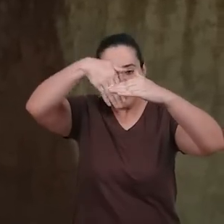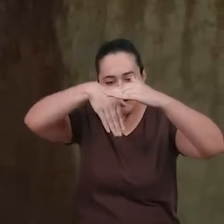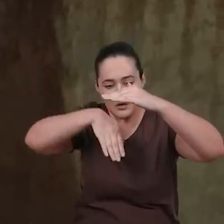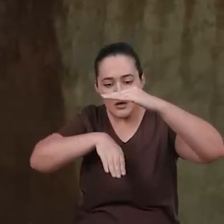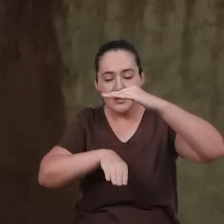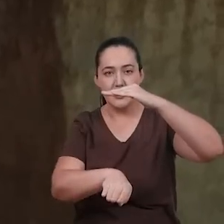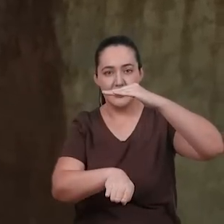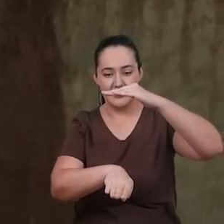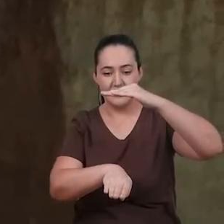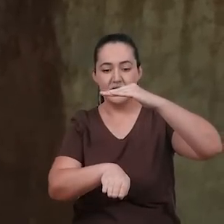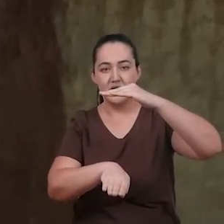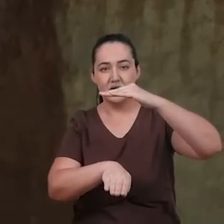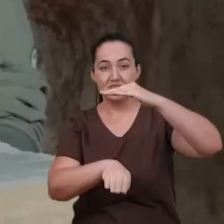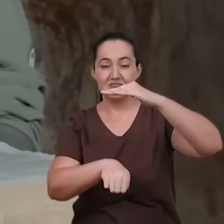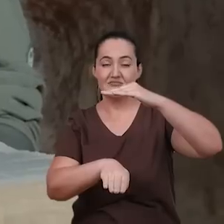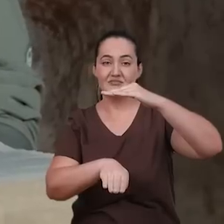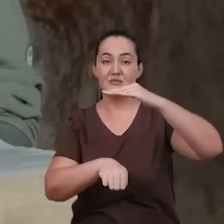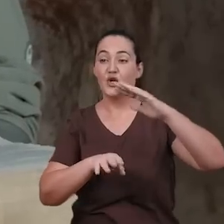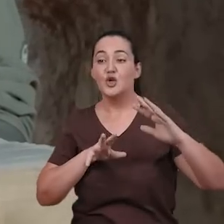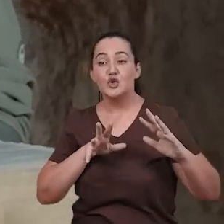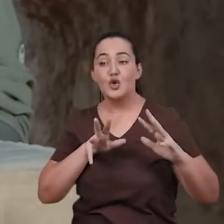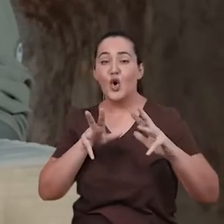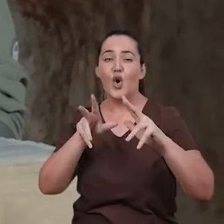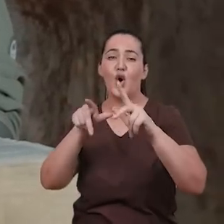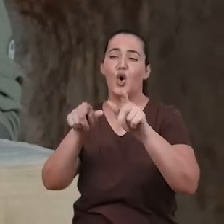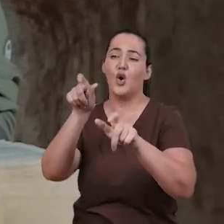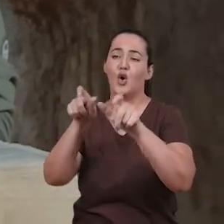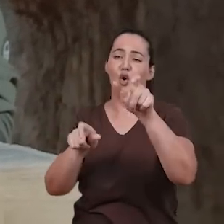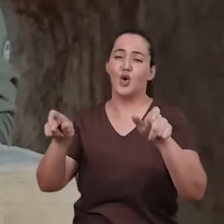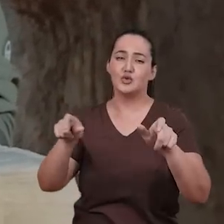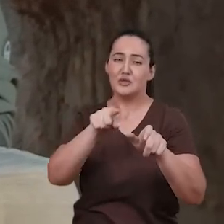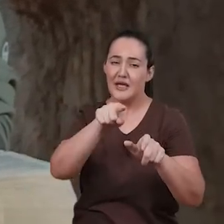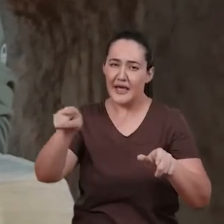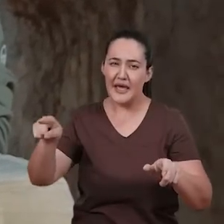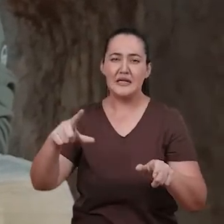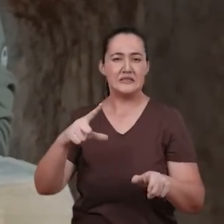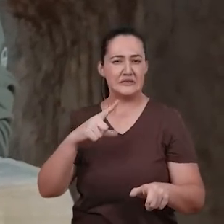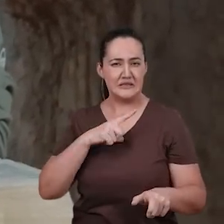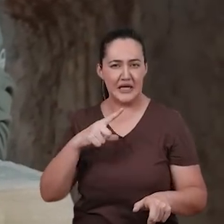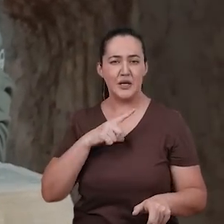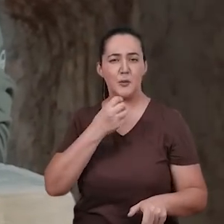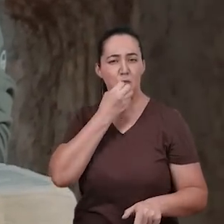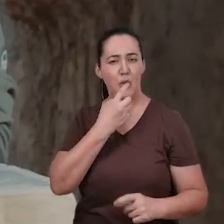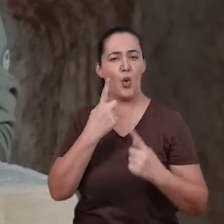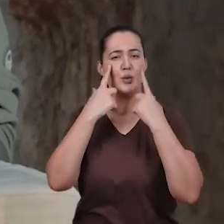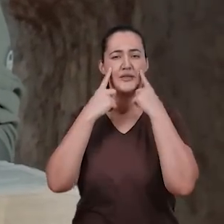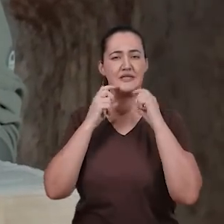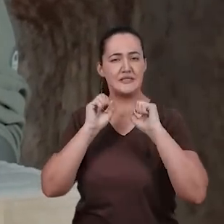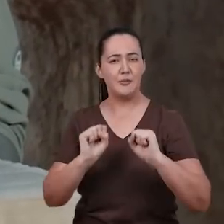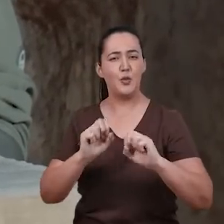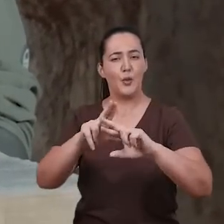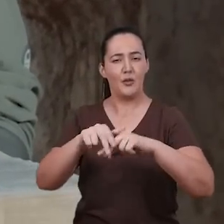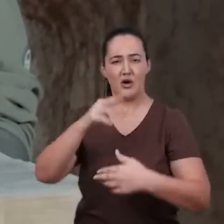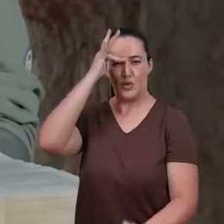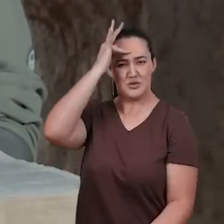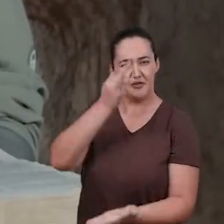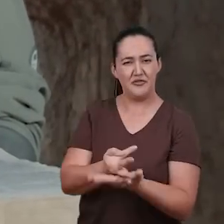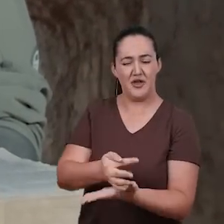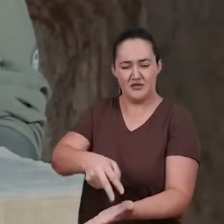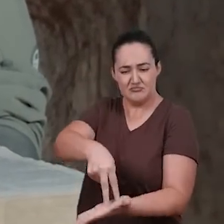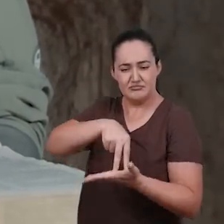a parte interior da terra. Todos esses, mesmo tendo obtido bom testemunho por meio da